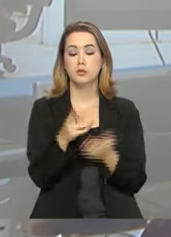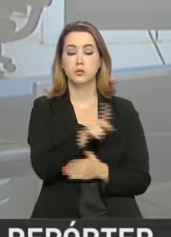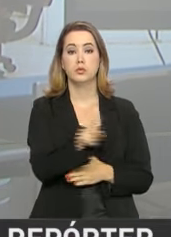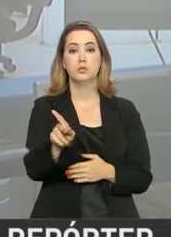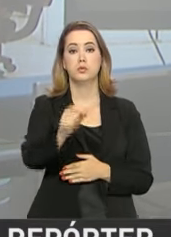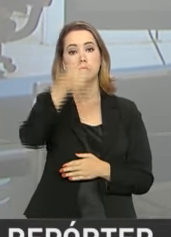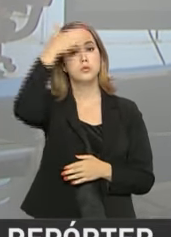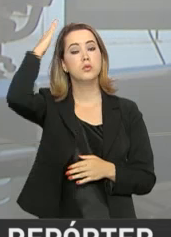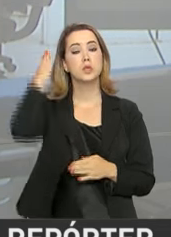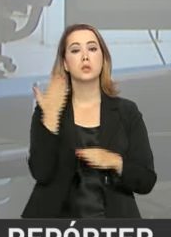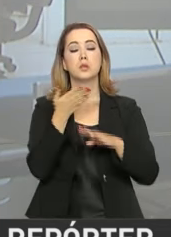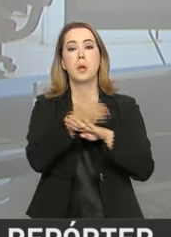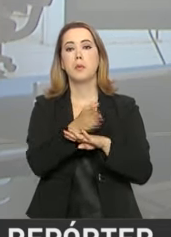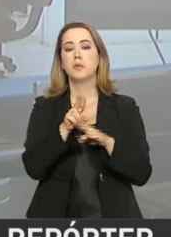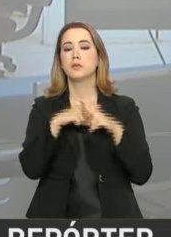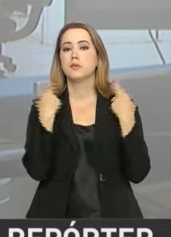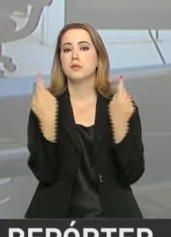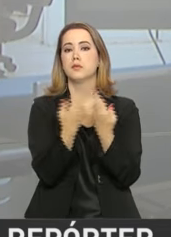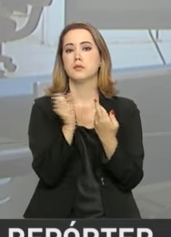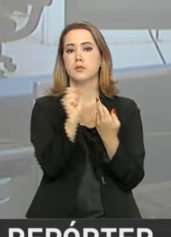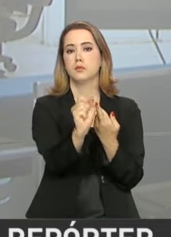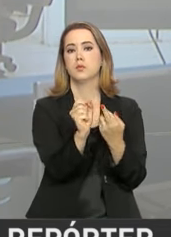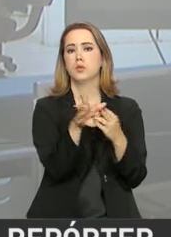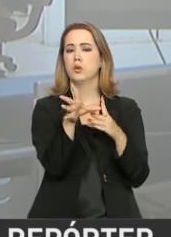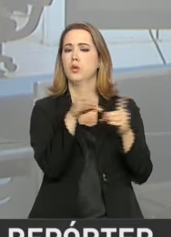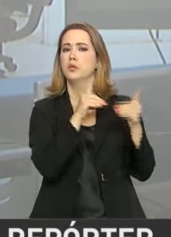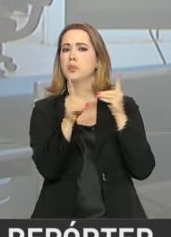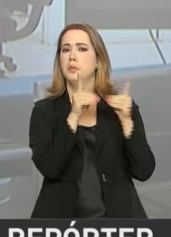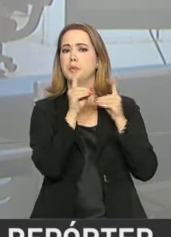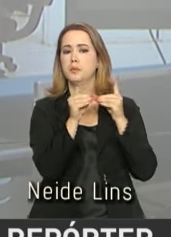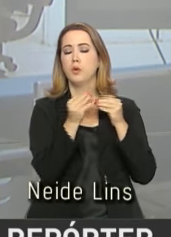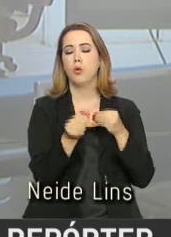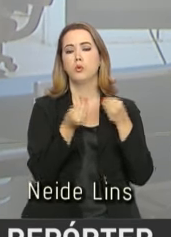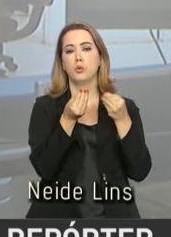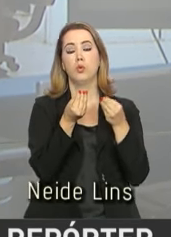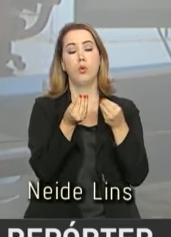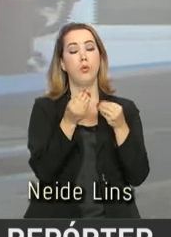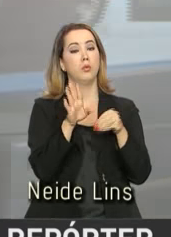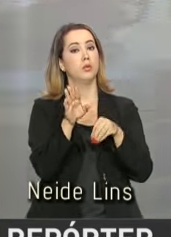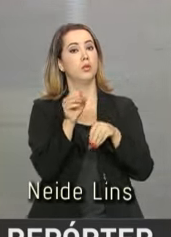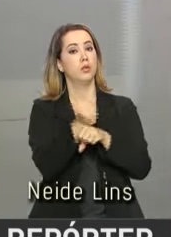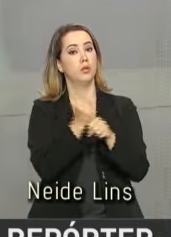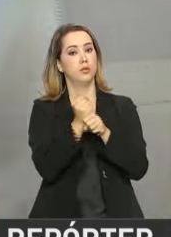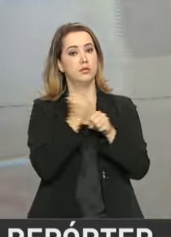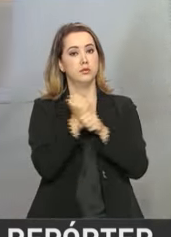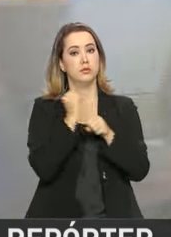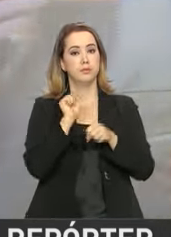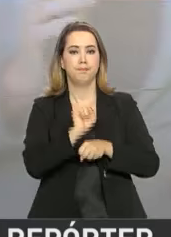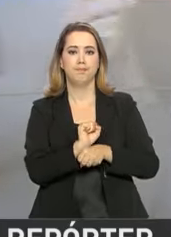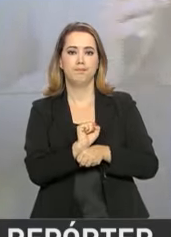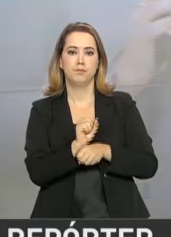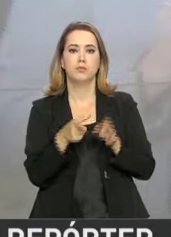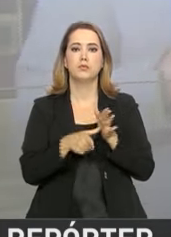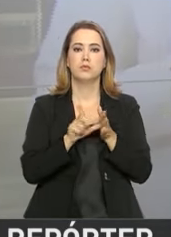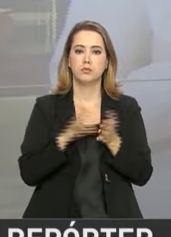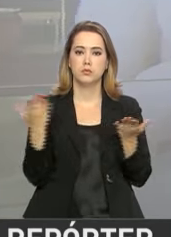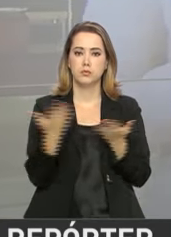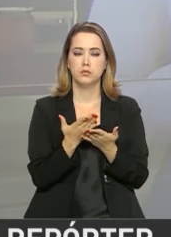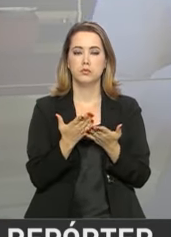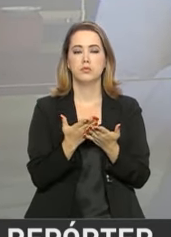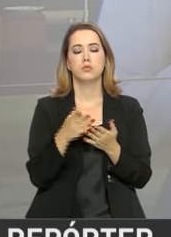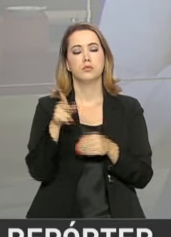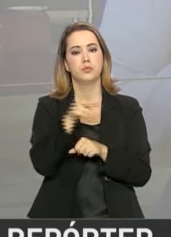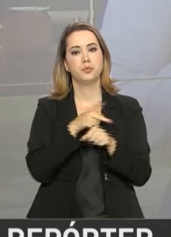presidente Michel Temer participou agora a pouco da reunião para discutir a retomada de obras no país. E a repórter Luana Karin ao vivo tem as